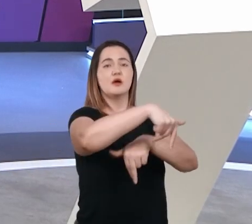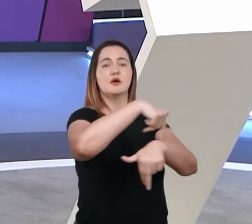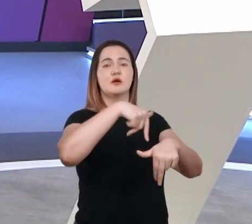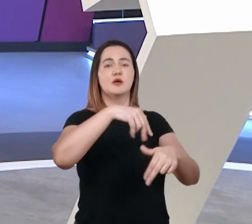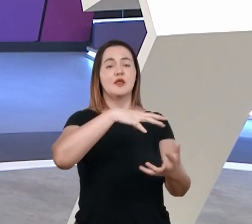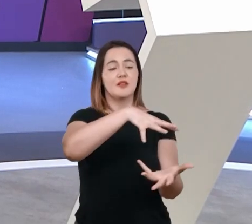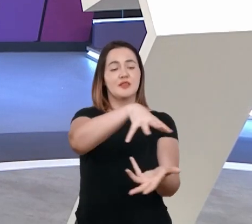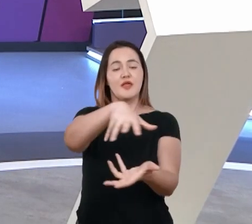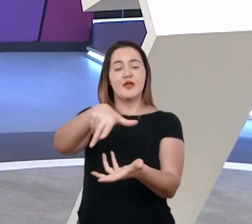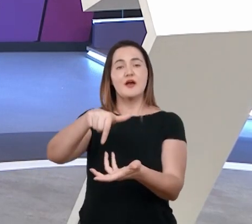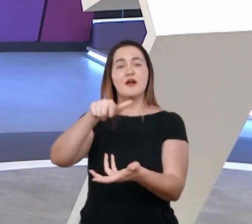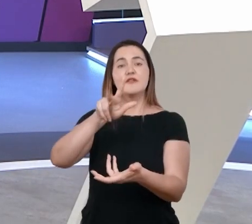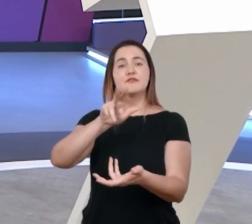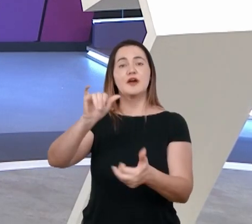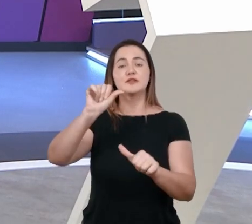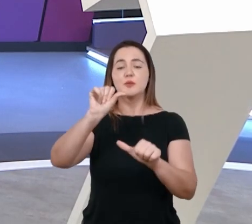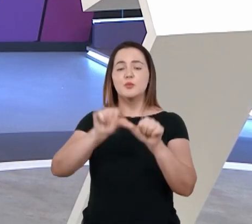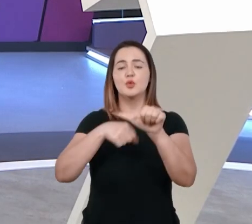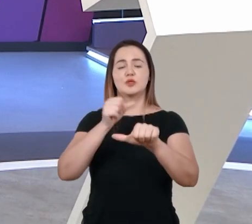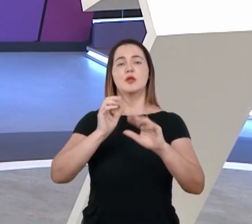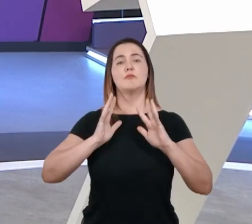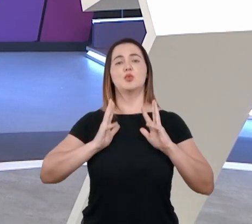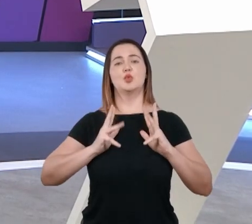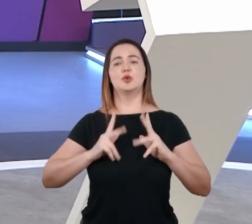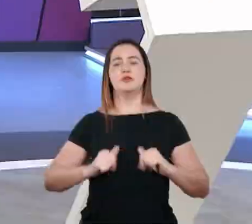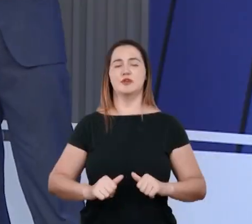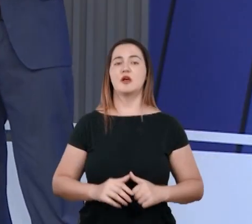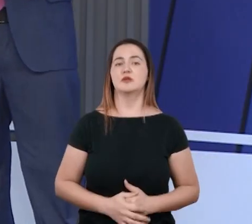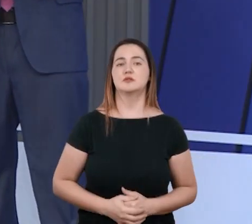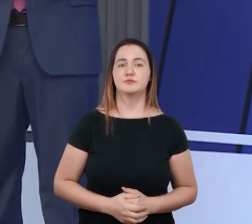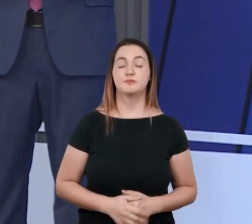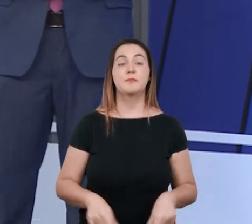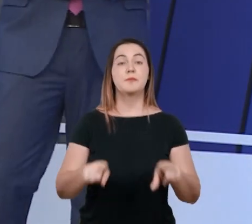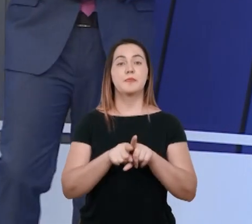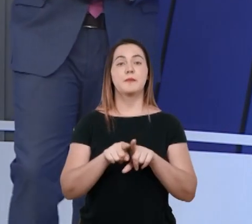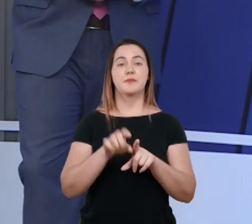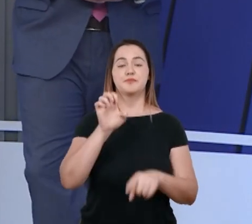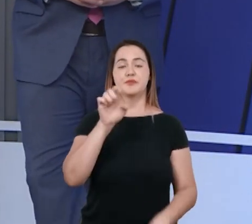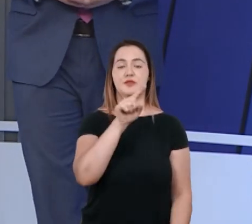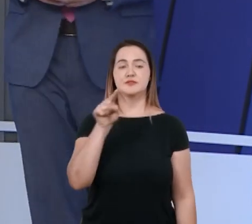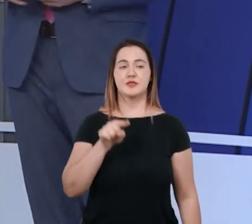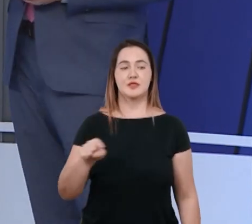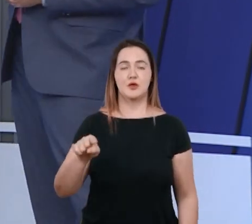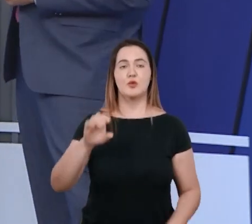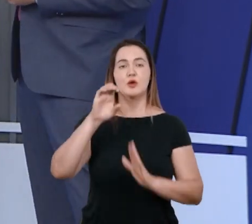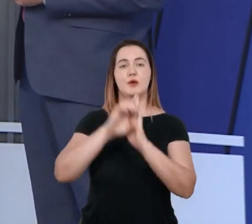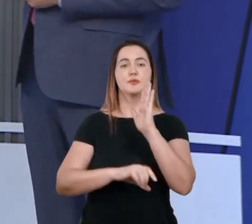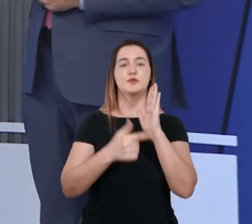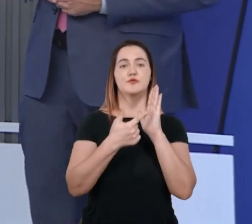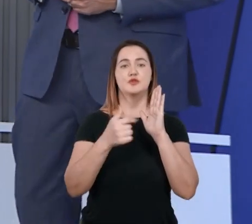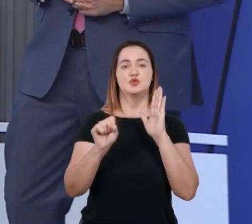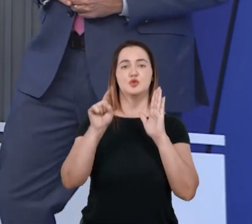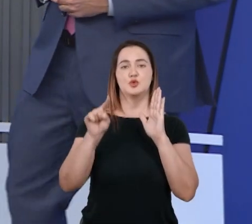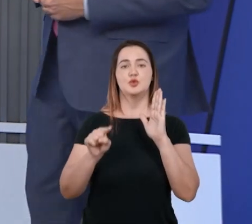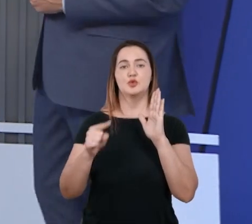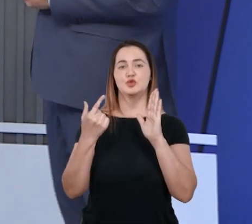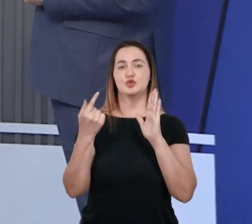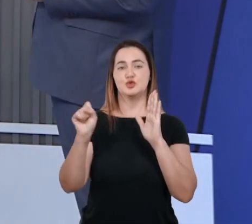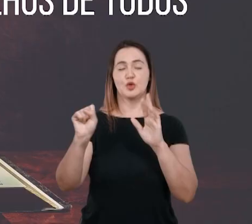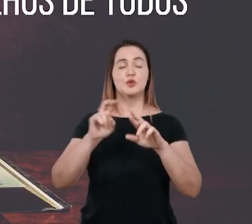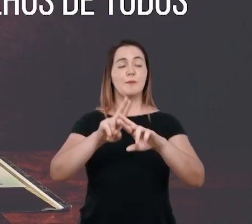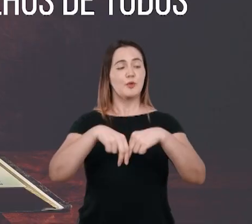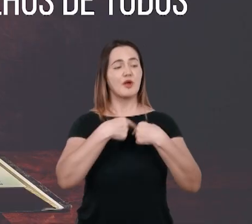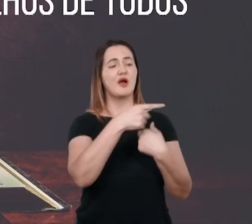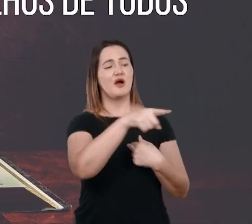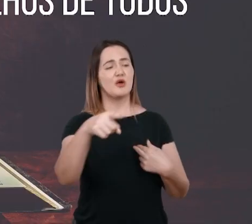esses ímpios, que serão cinzas sobre a terra. A Bíblia também diz, lá em Ezequiel 28:18, o